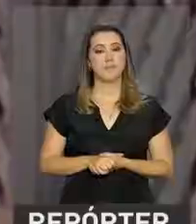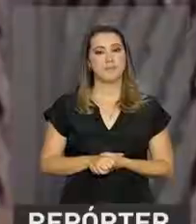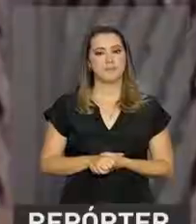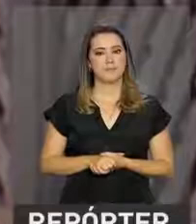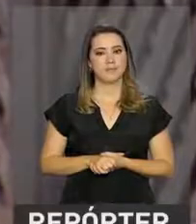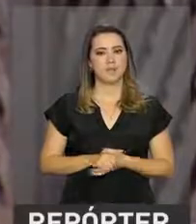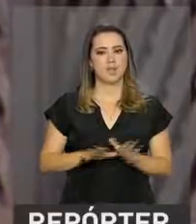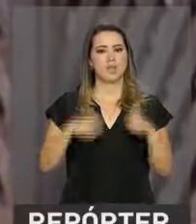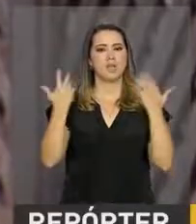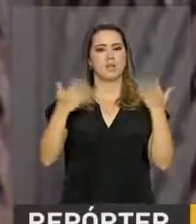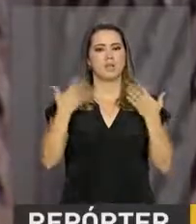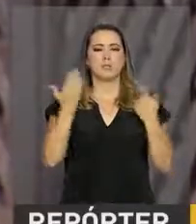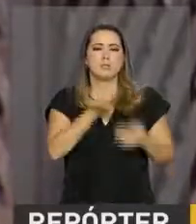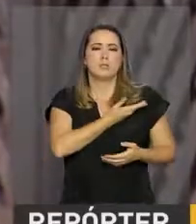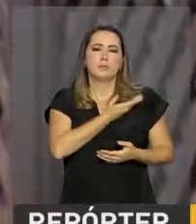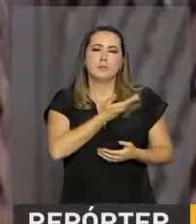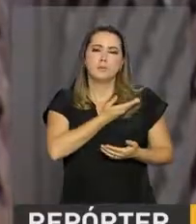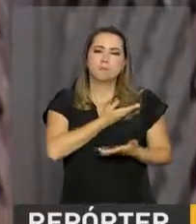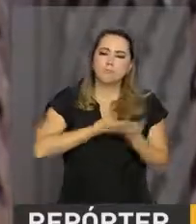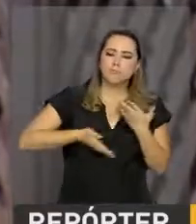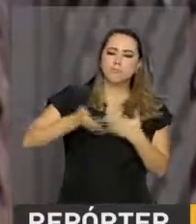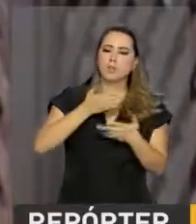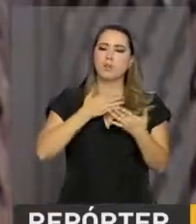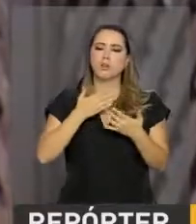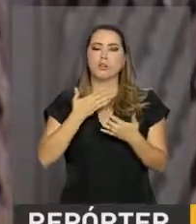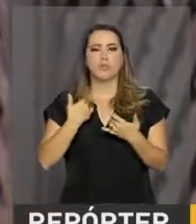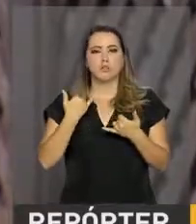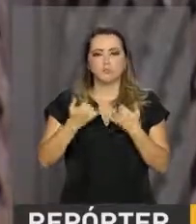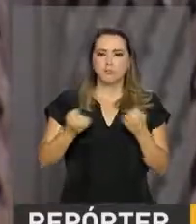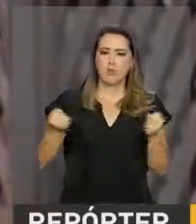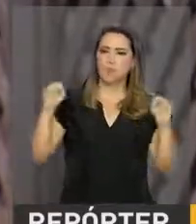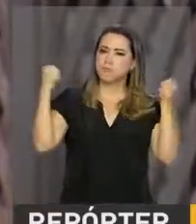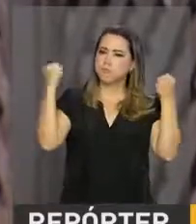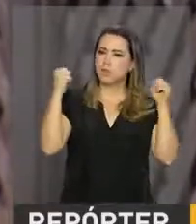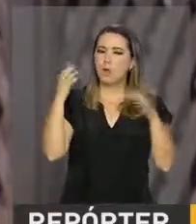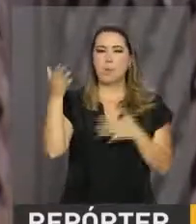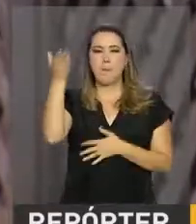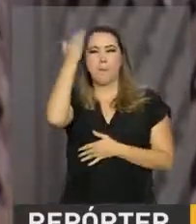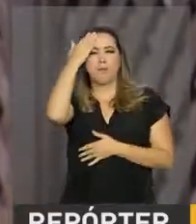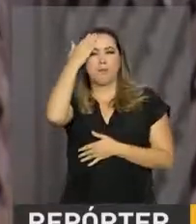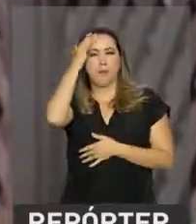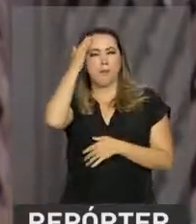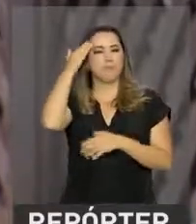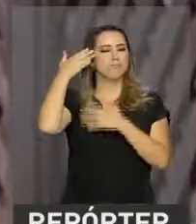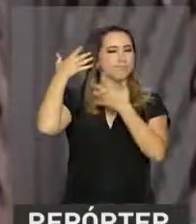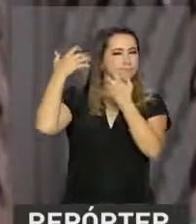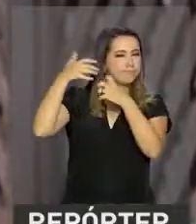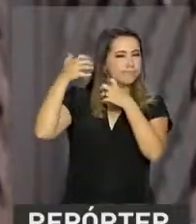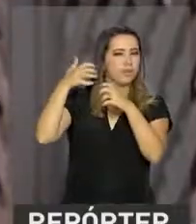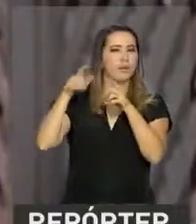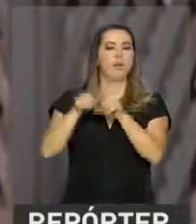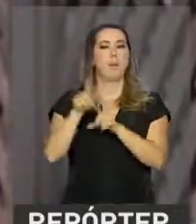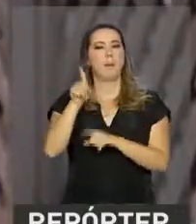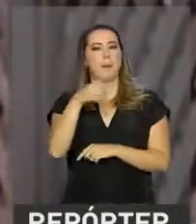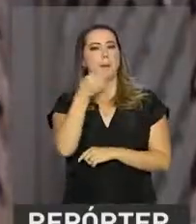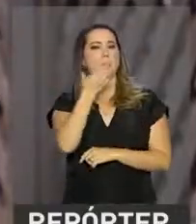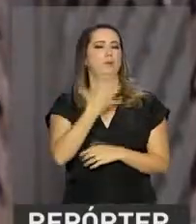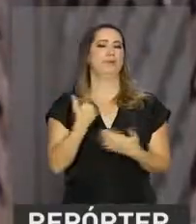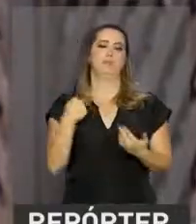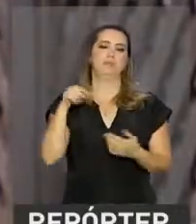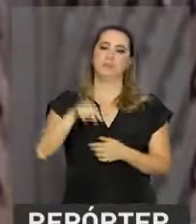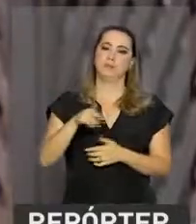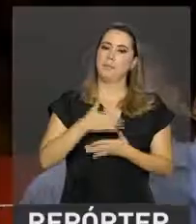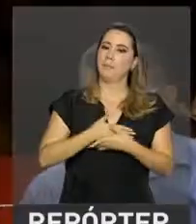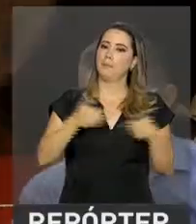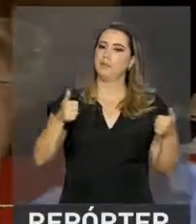Que é alegria, amizade, o exercício que a gente faz, mental, é bom demais. Aqui é o que tem